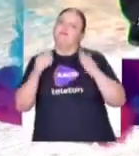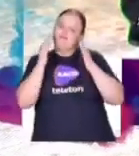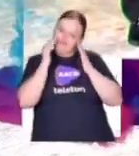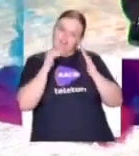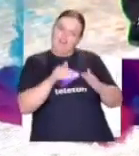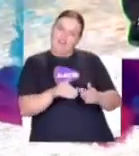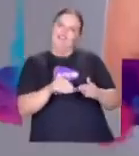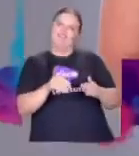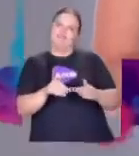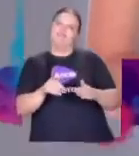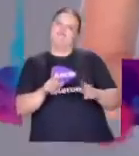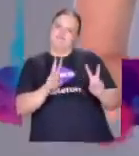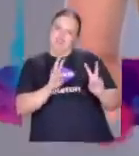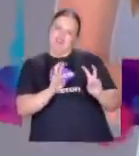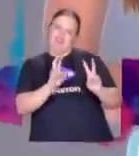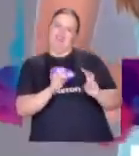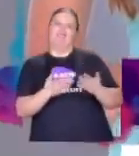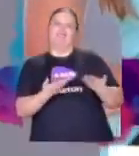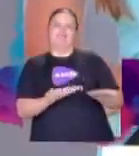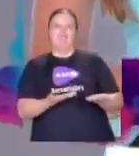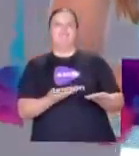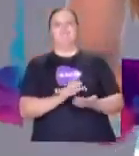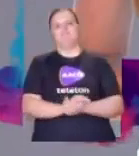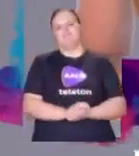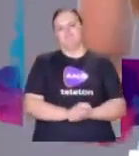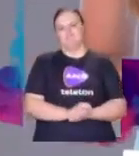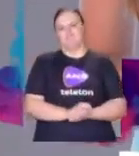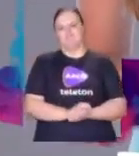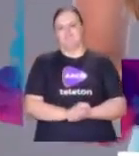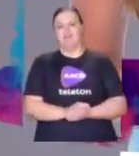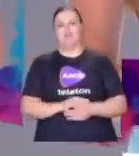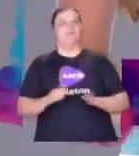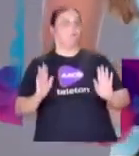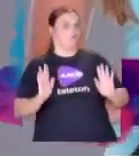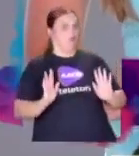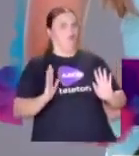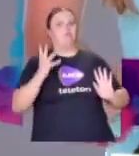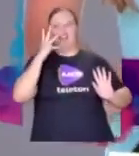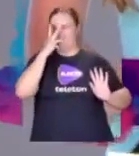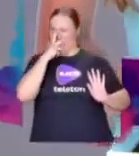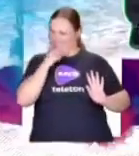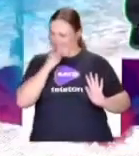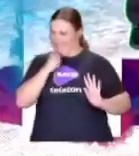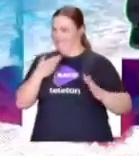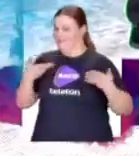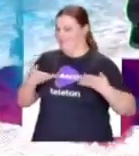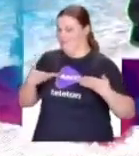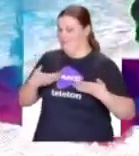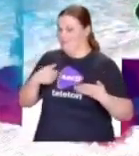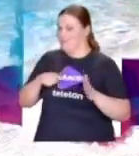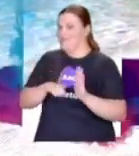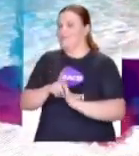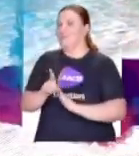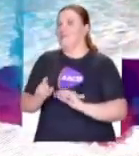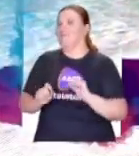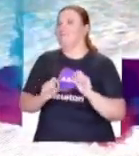lindo, maravilhoso, bem vocês, mas eu vou direto ao que interessa. Vamos lá. Grana. Vamos aos